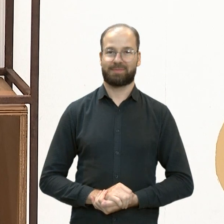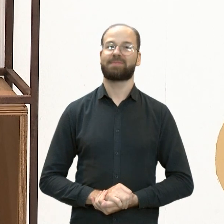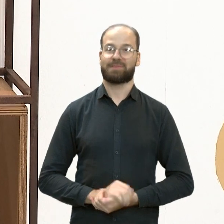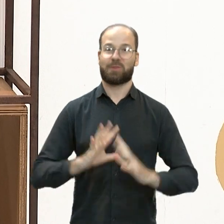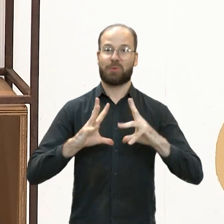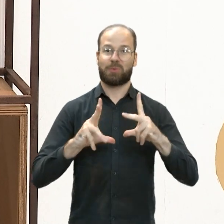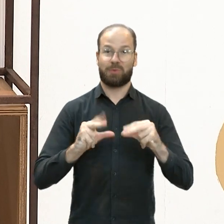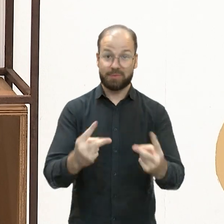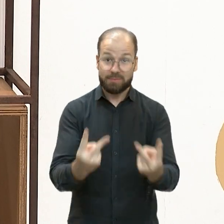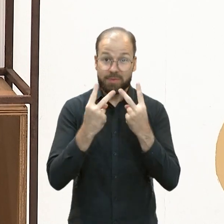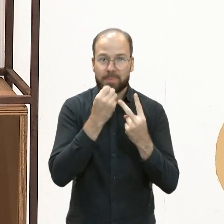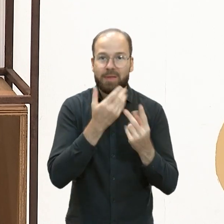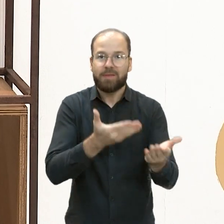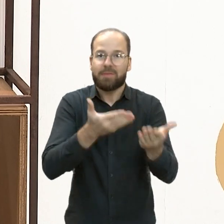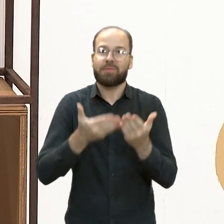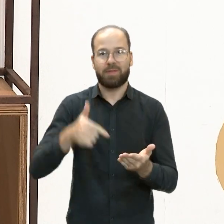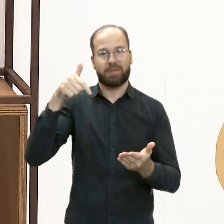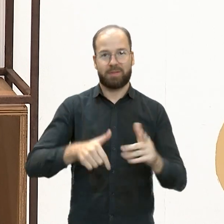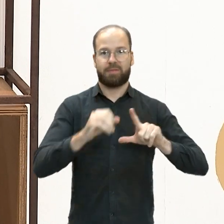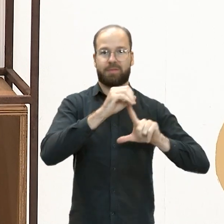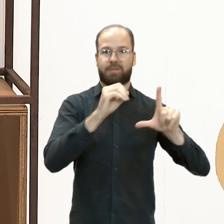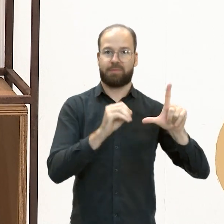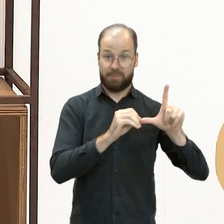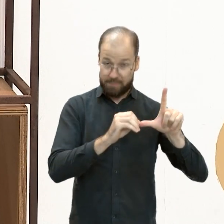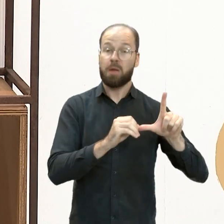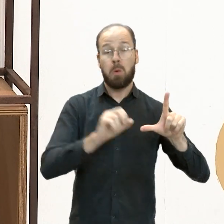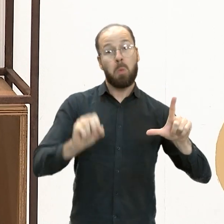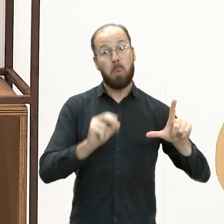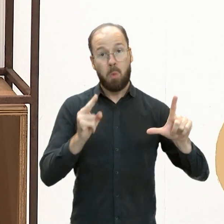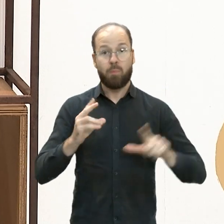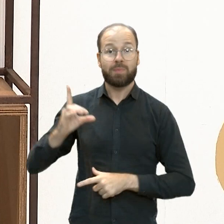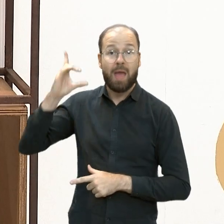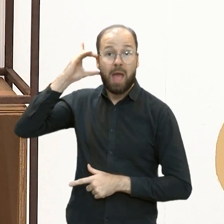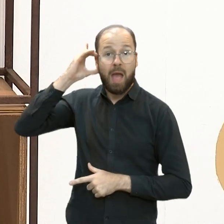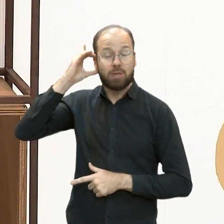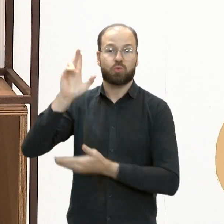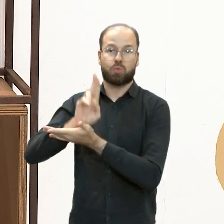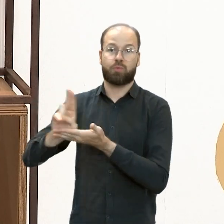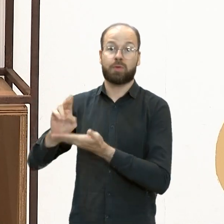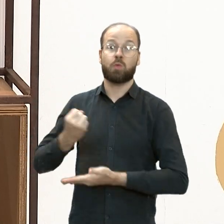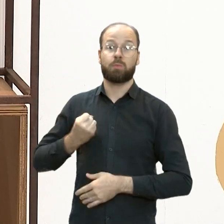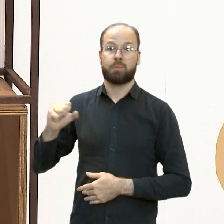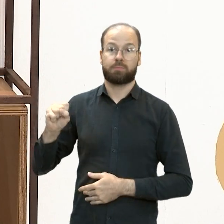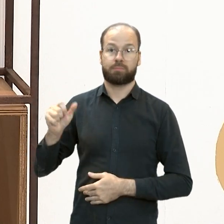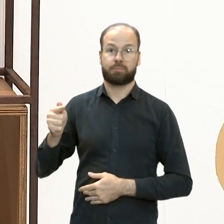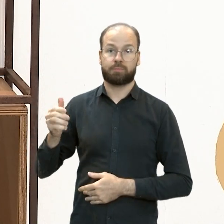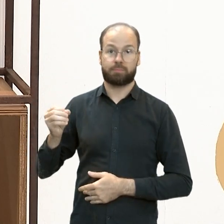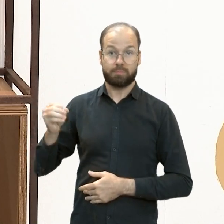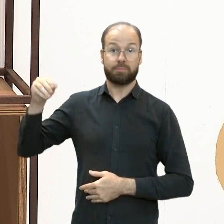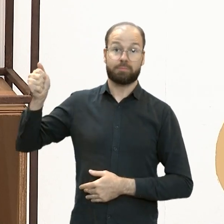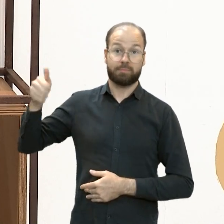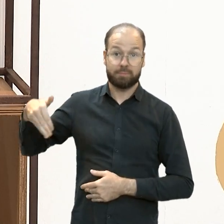Seja bem-vindo e bem-vinda você que nos acompanha pela TV UFG ou pela Rádio Universitária 870 AM. Eu sou a Camila